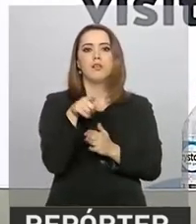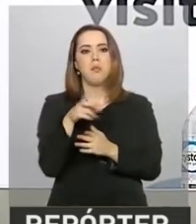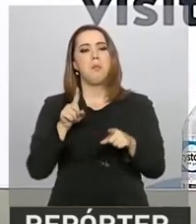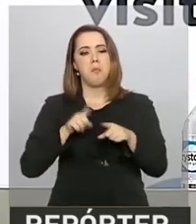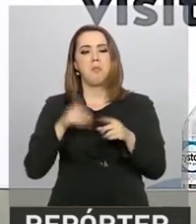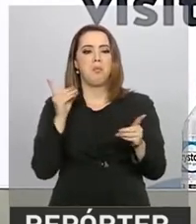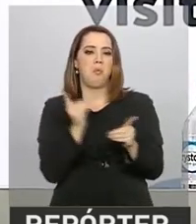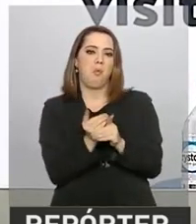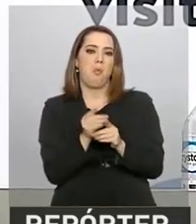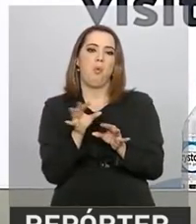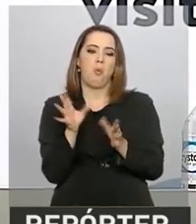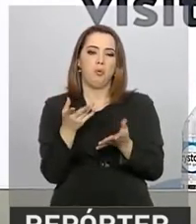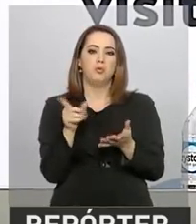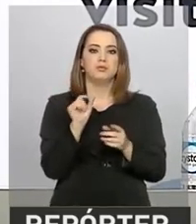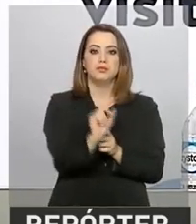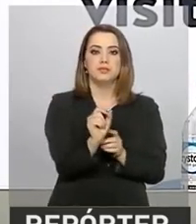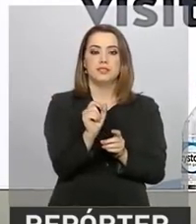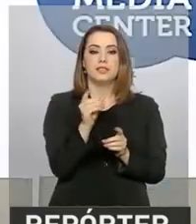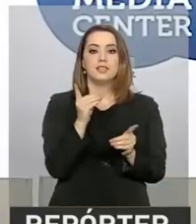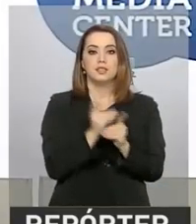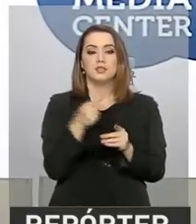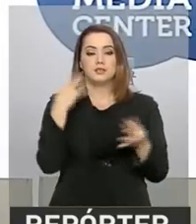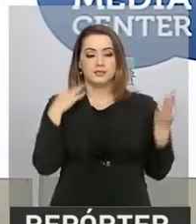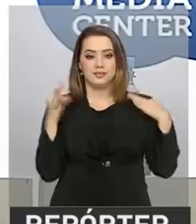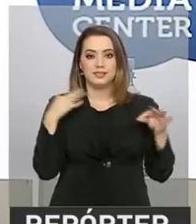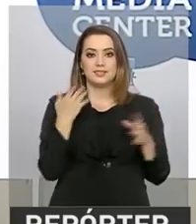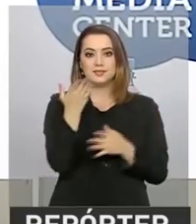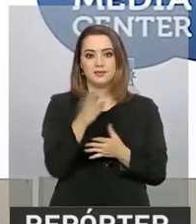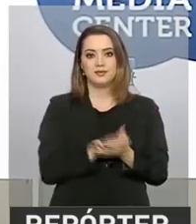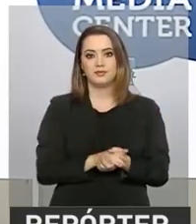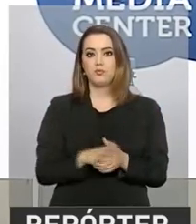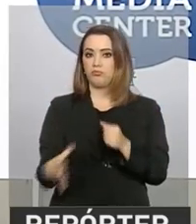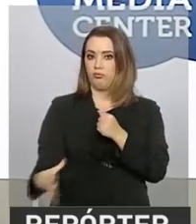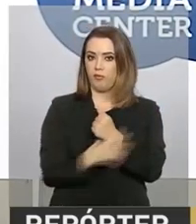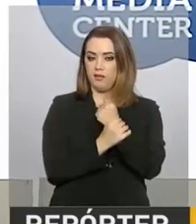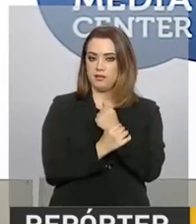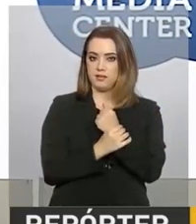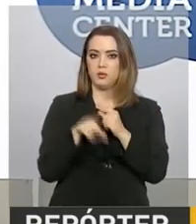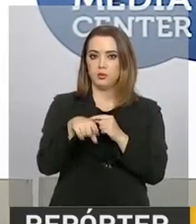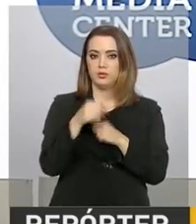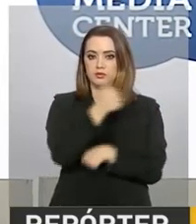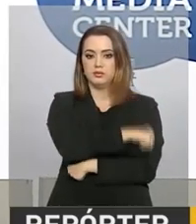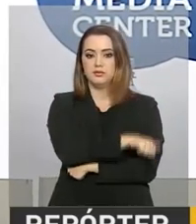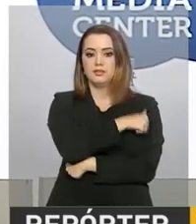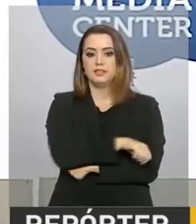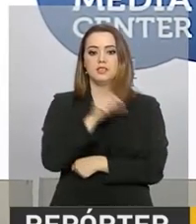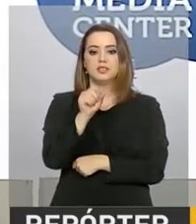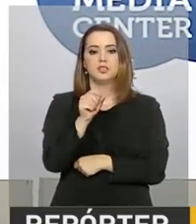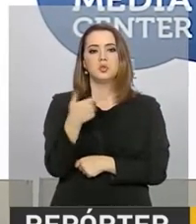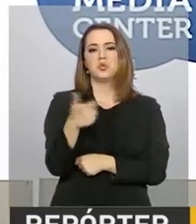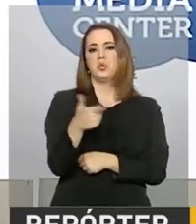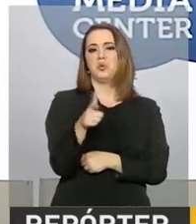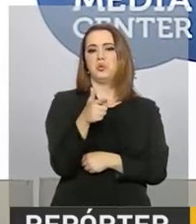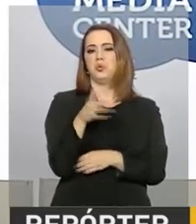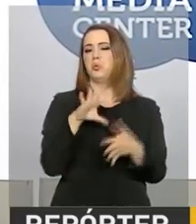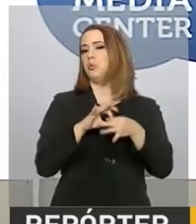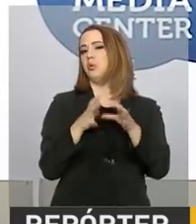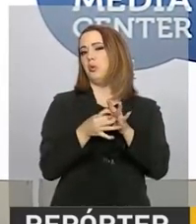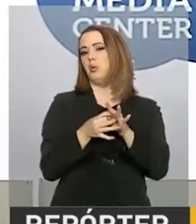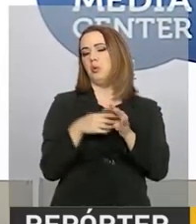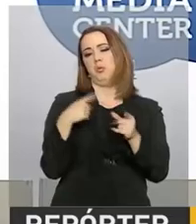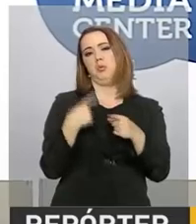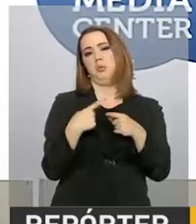agora falo com embratur no âmbito do Turismo segurança Rio de Janeiro ah não vai ter olimpíada a